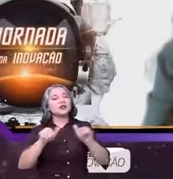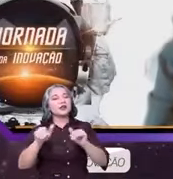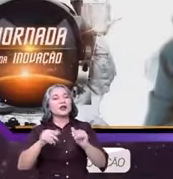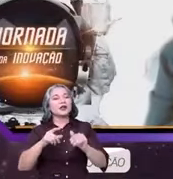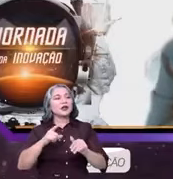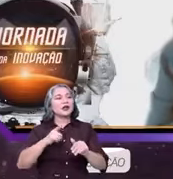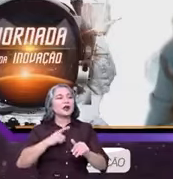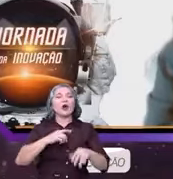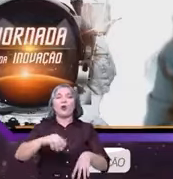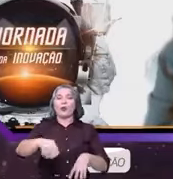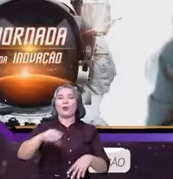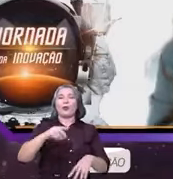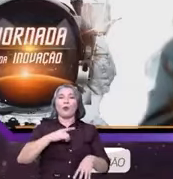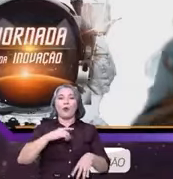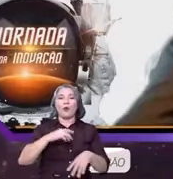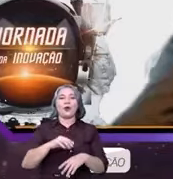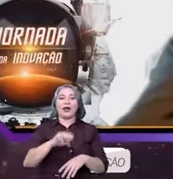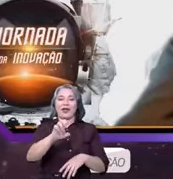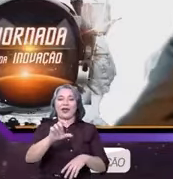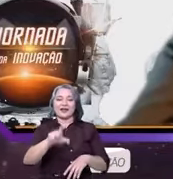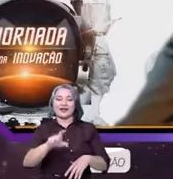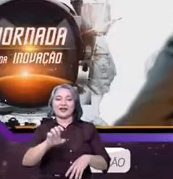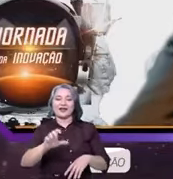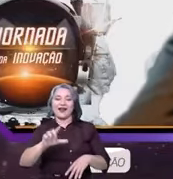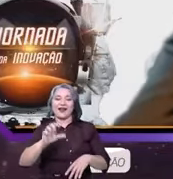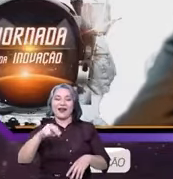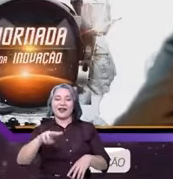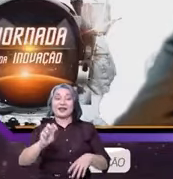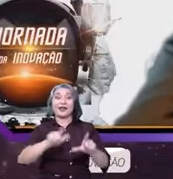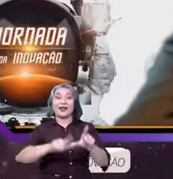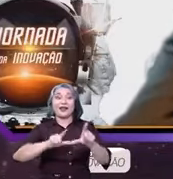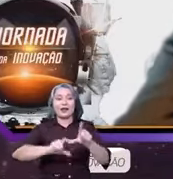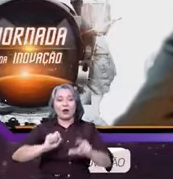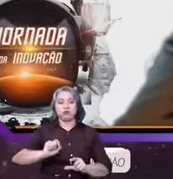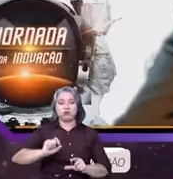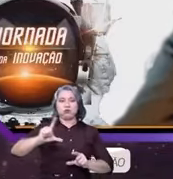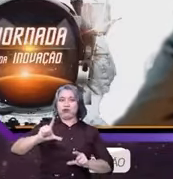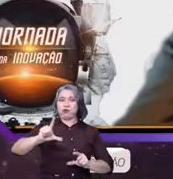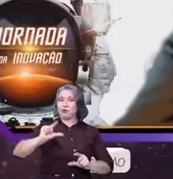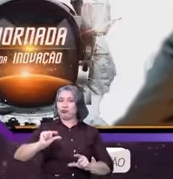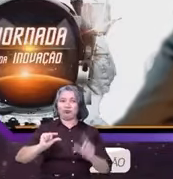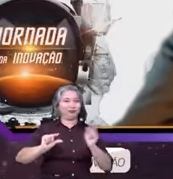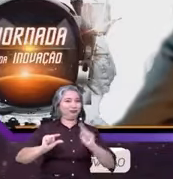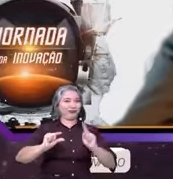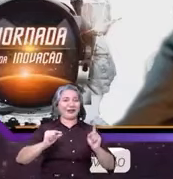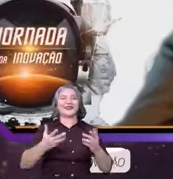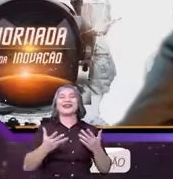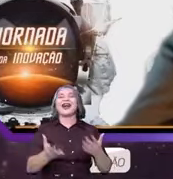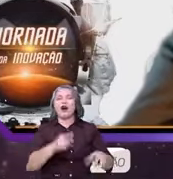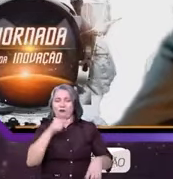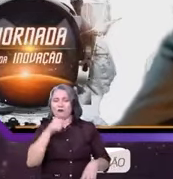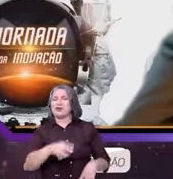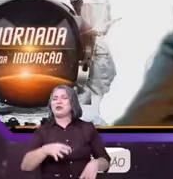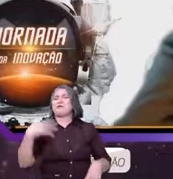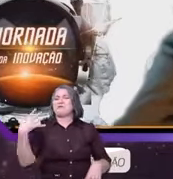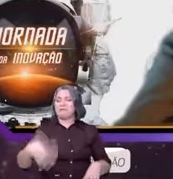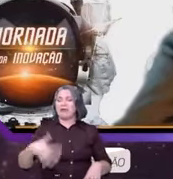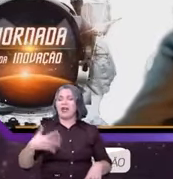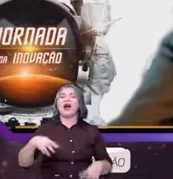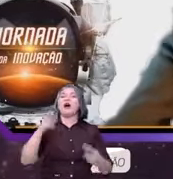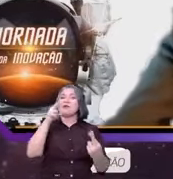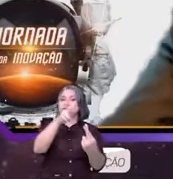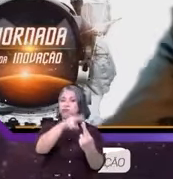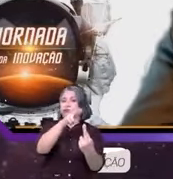com E maiúsculo é uma grande honra para mim. Fico muito feliz por estar dividindo esse palco com o senhor. O senhor é uma